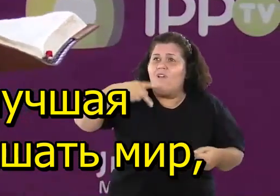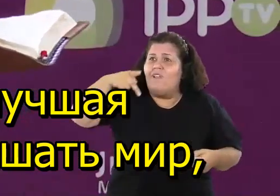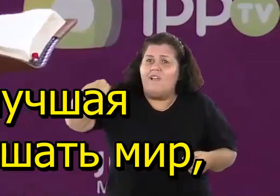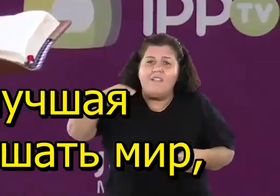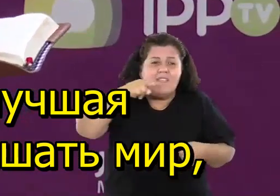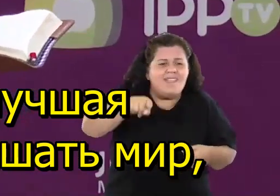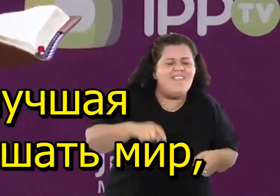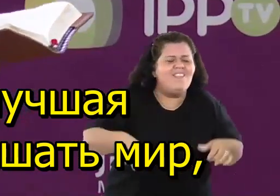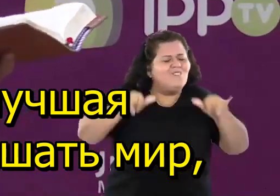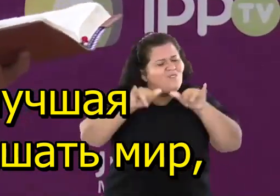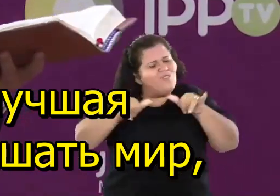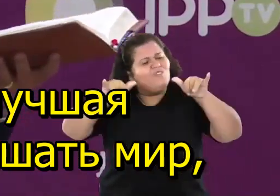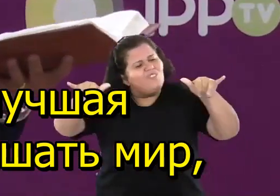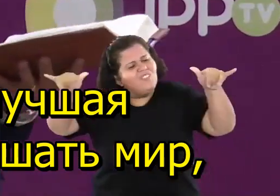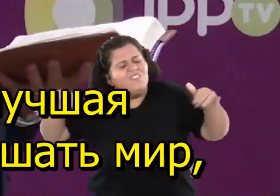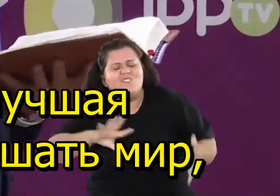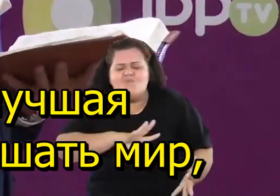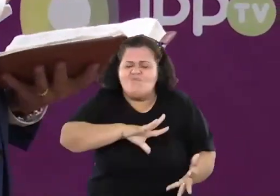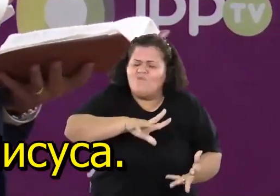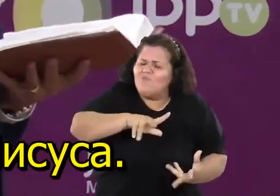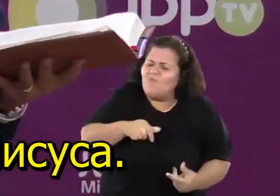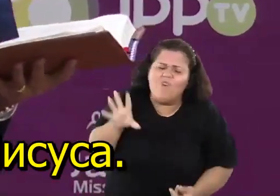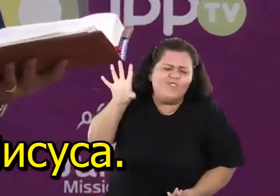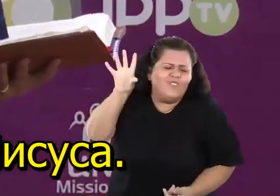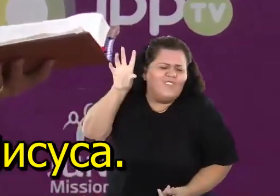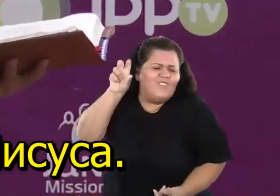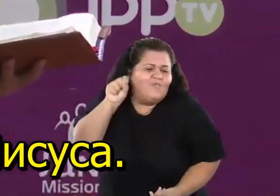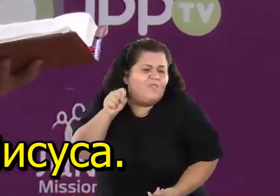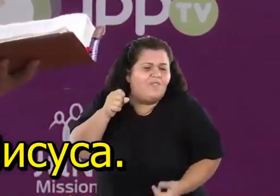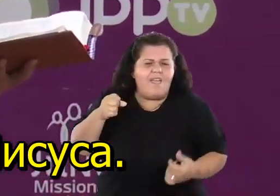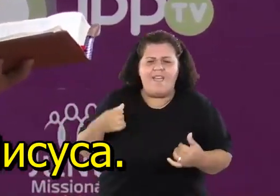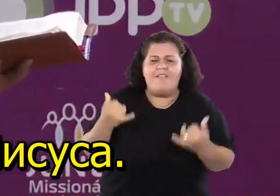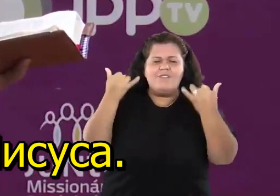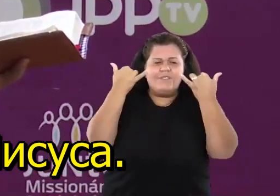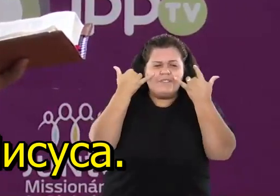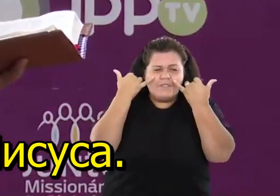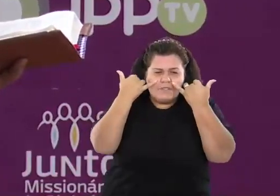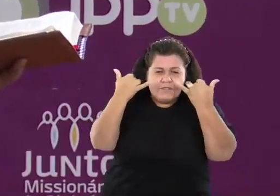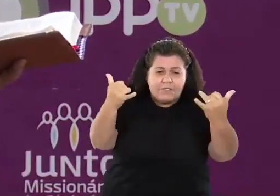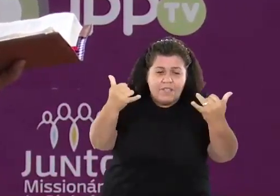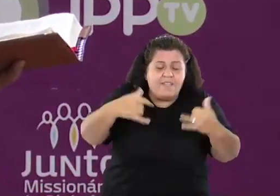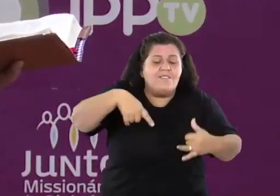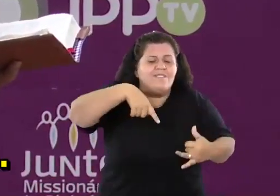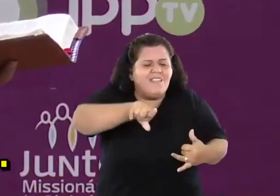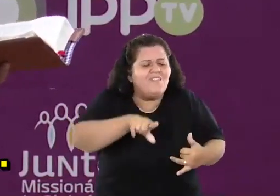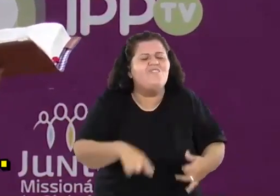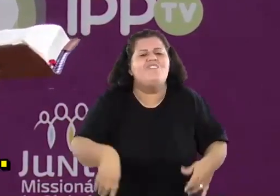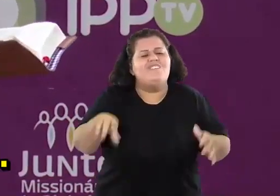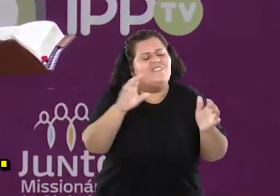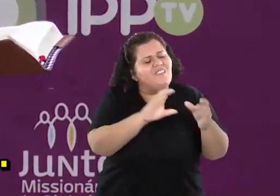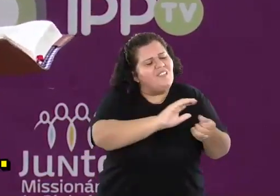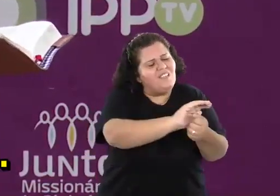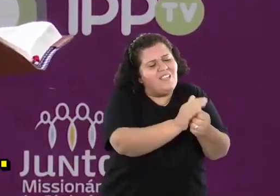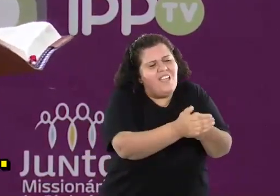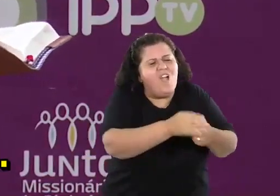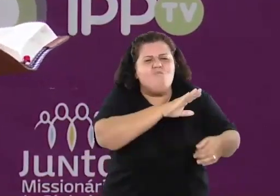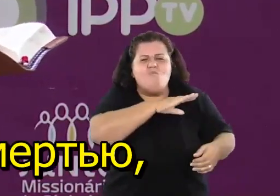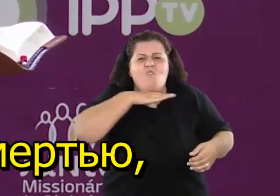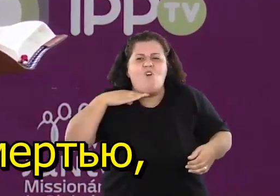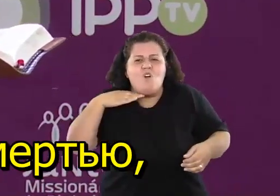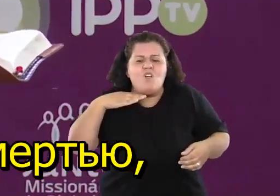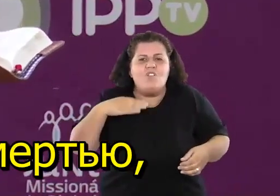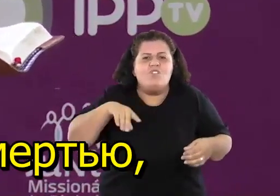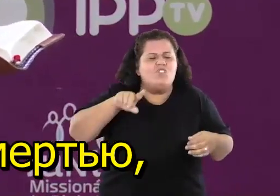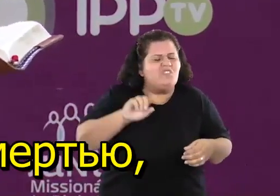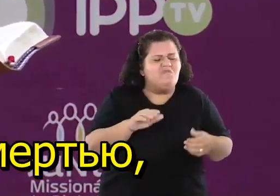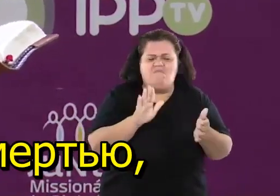melhores notícias que o mundo pode ouvir vieram do túmulo vazio de Jesus. A morte foi vencida.